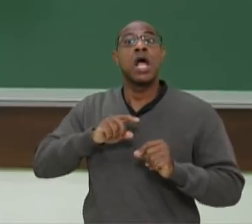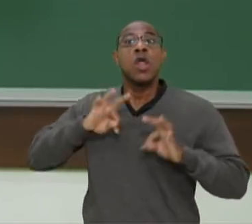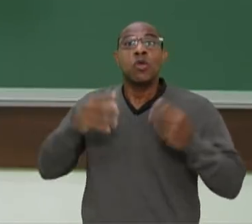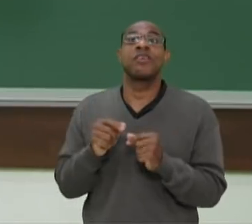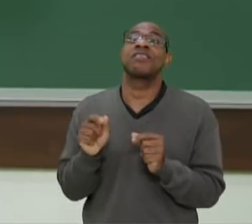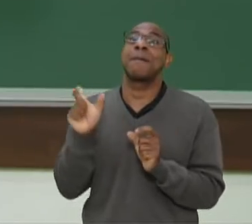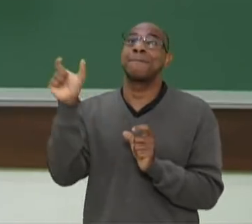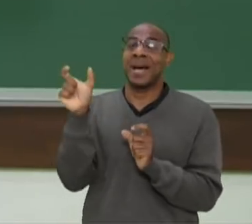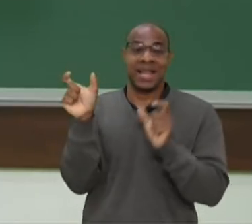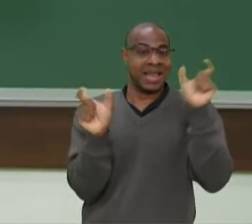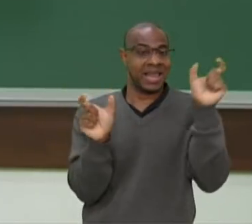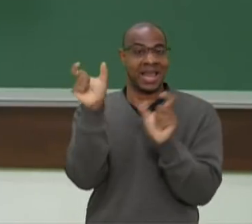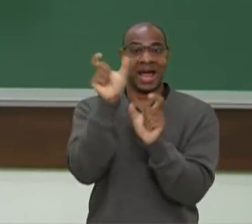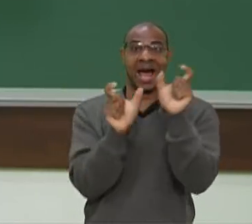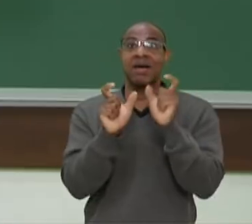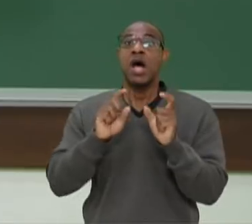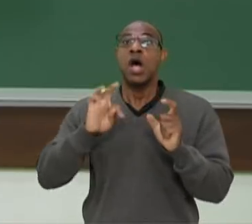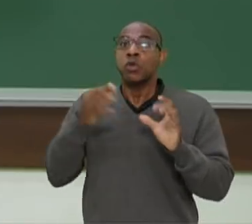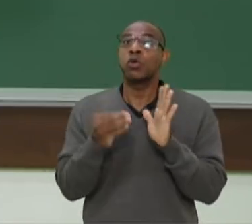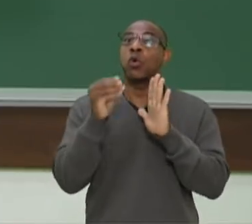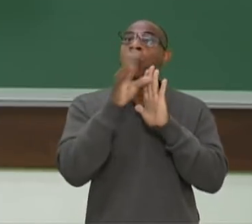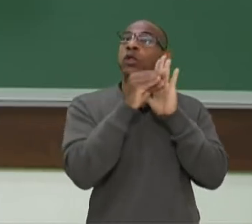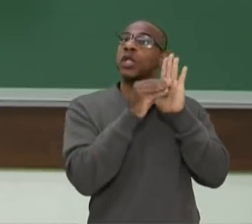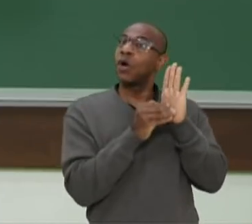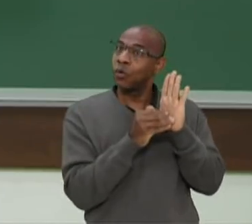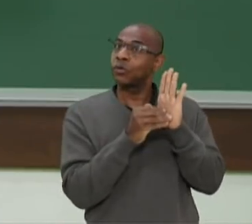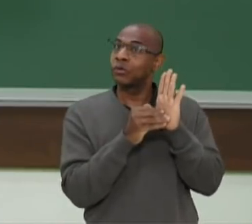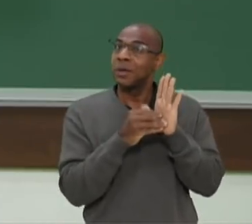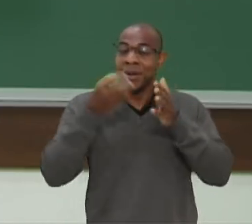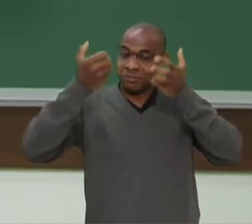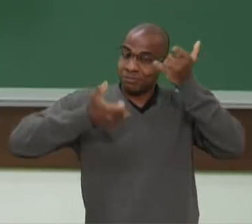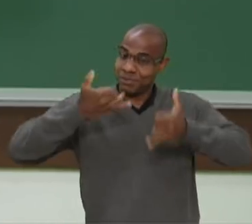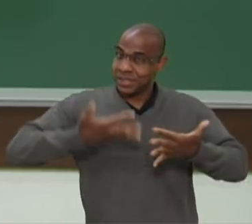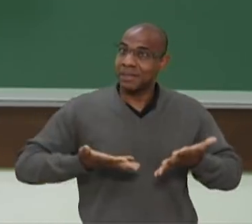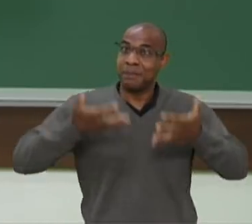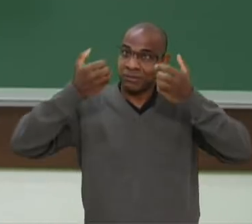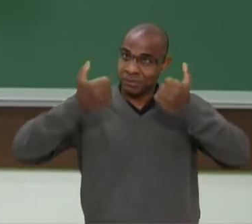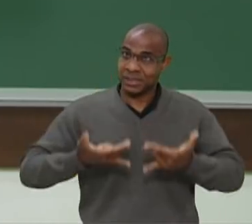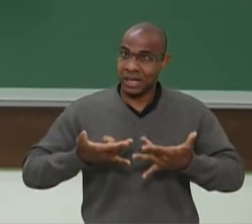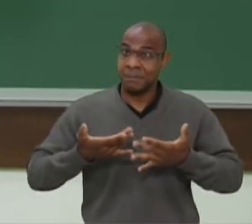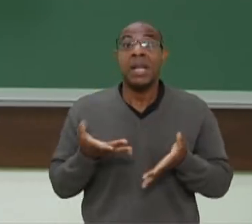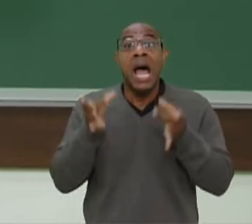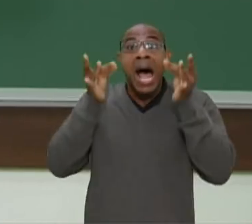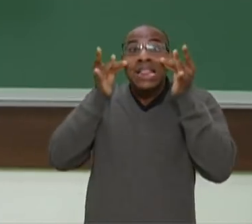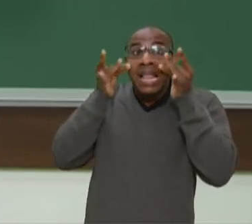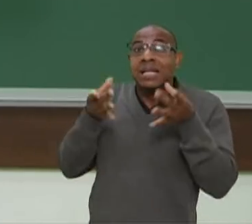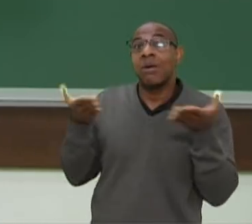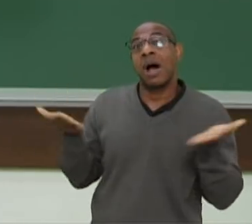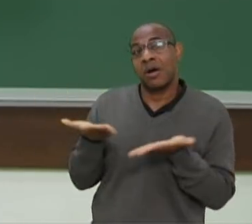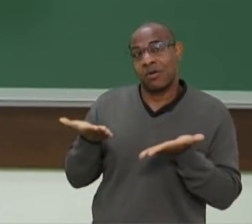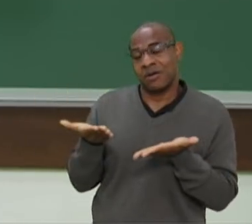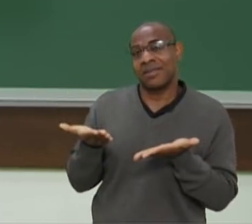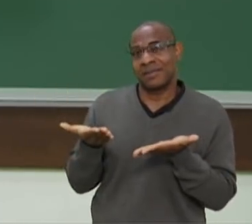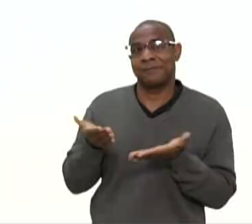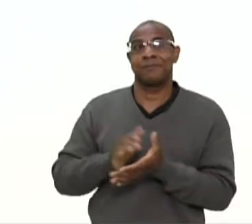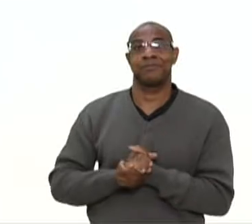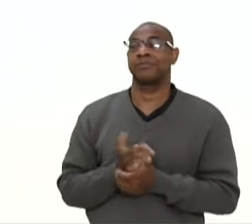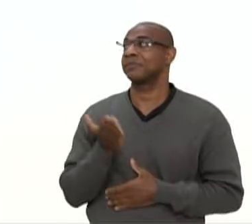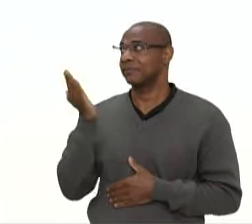palavras, né, têm todo o conteúdo para falar sobre isso. Mas vamos prestar atenção às dicas da